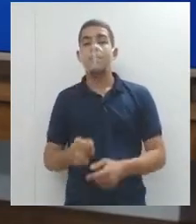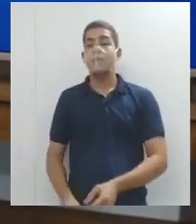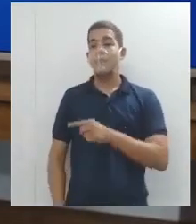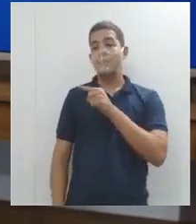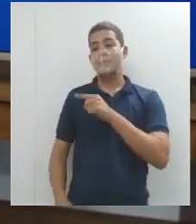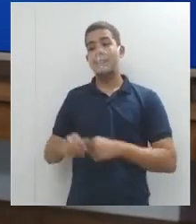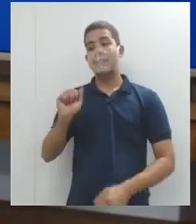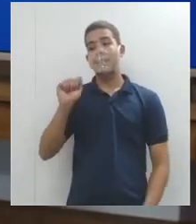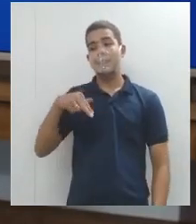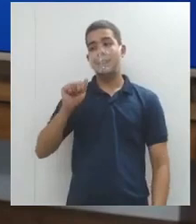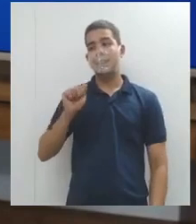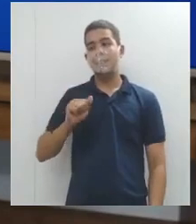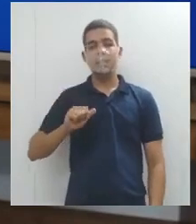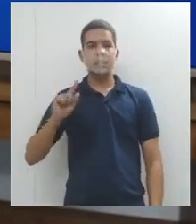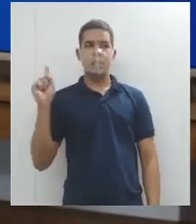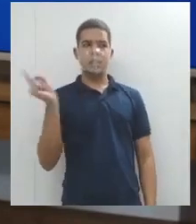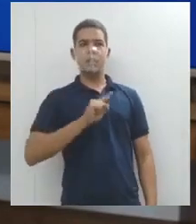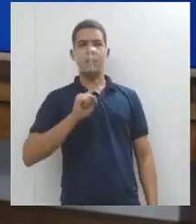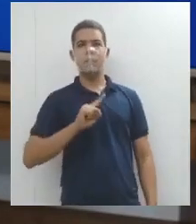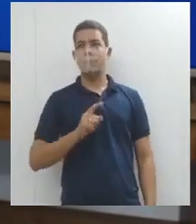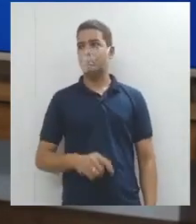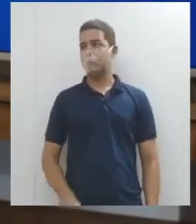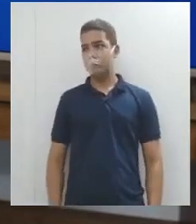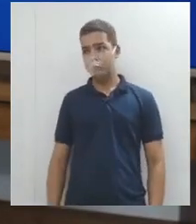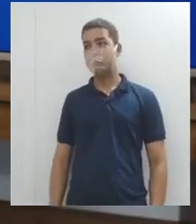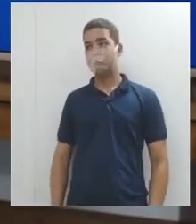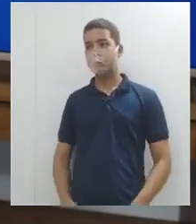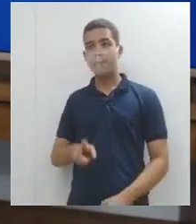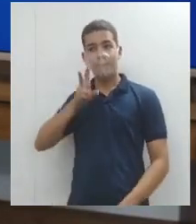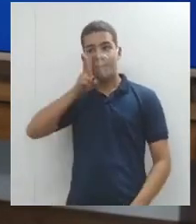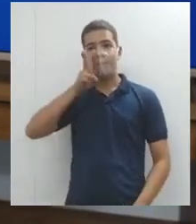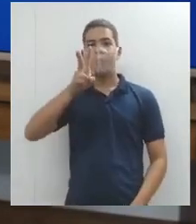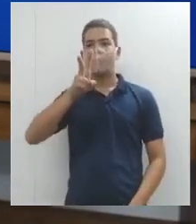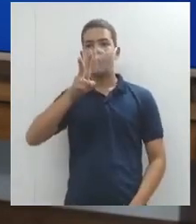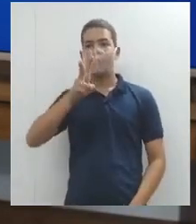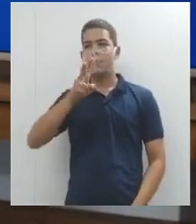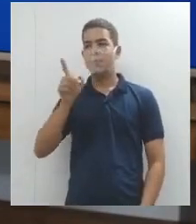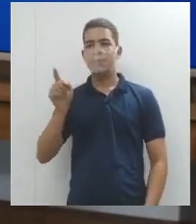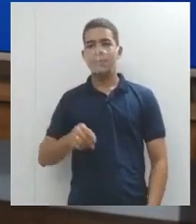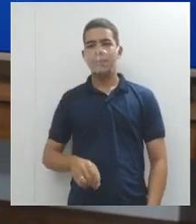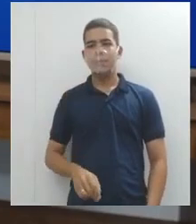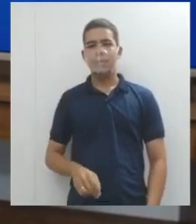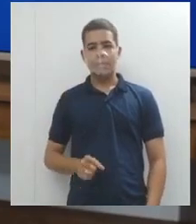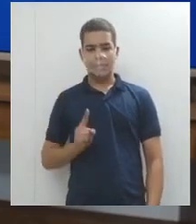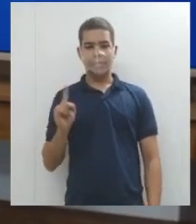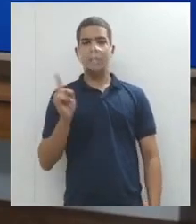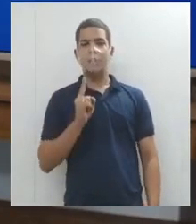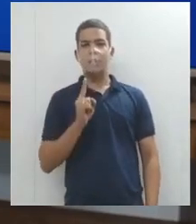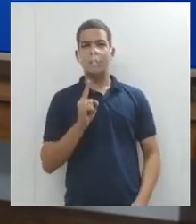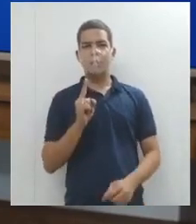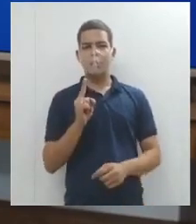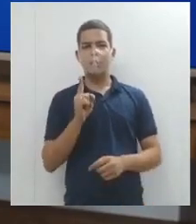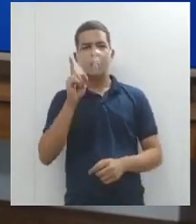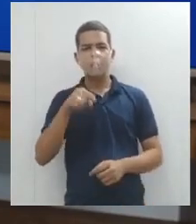forte. Então, esse não, ele na verdade, não está circunstancializando